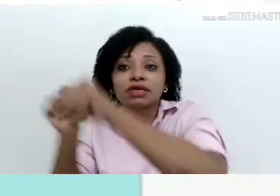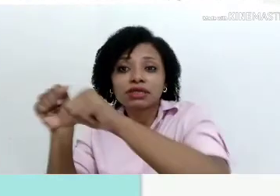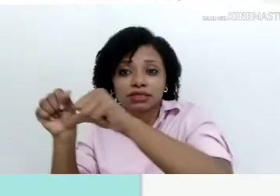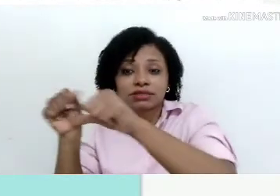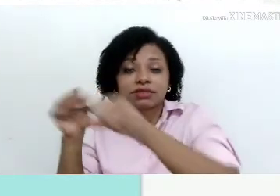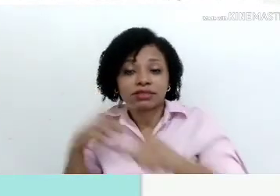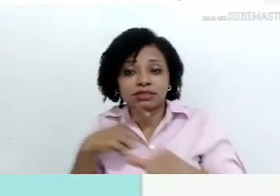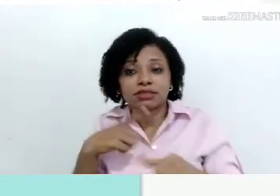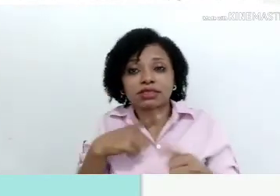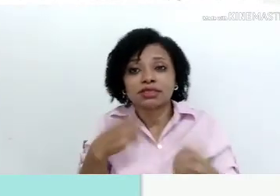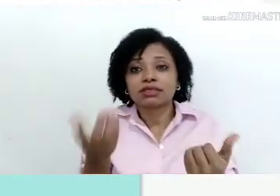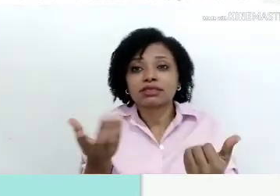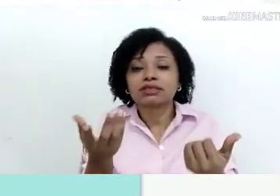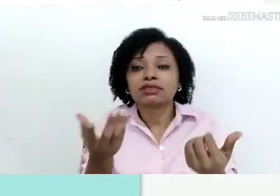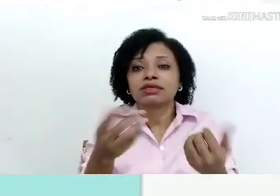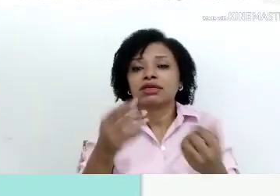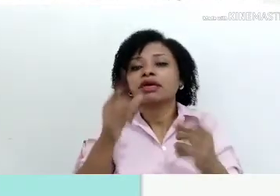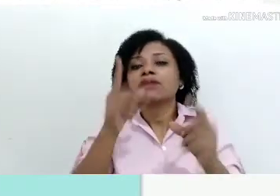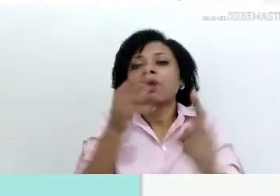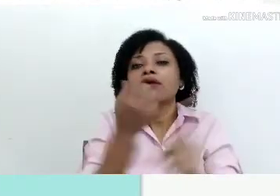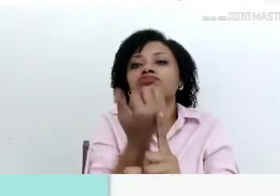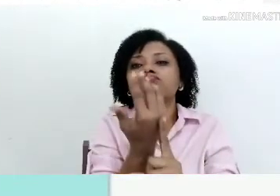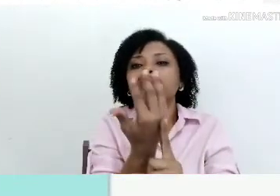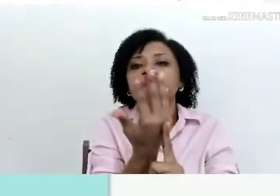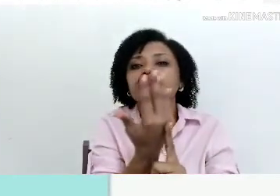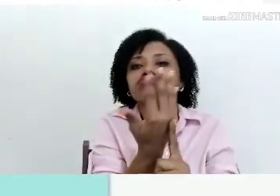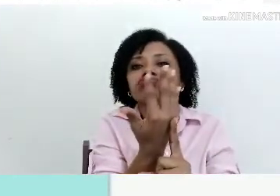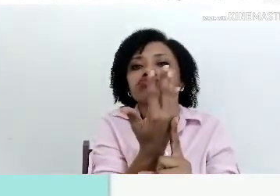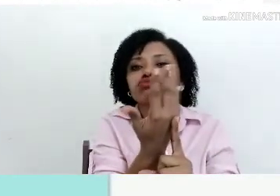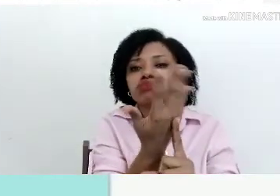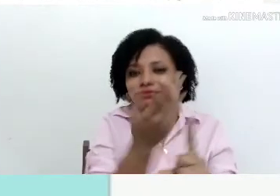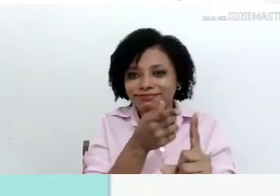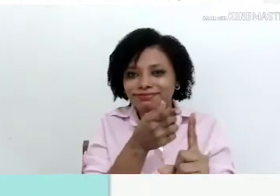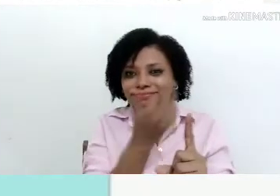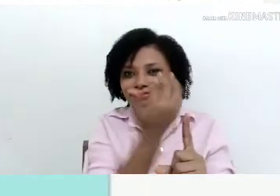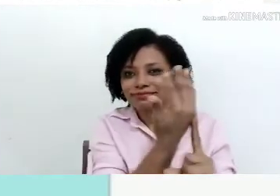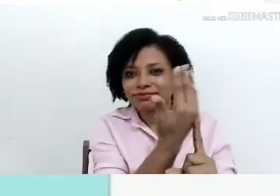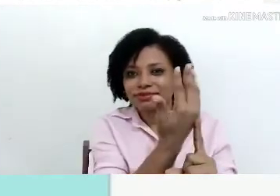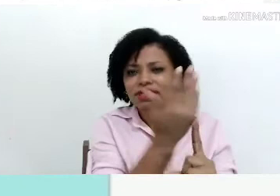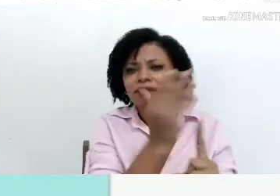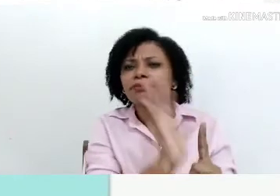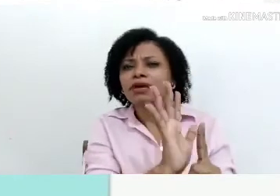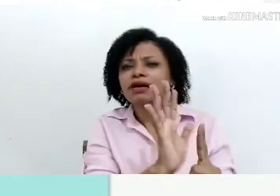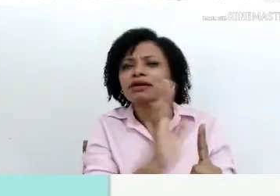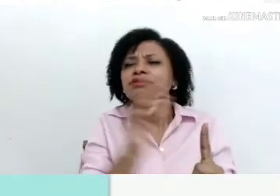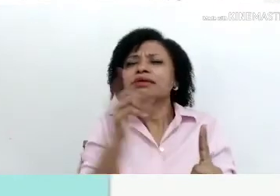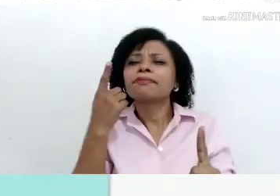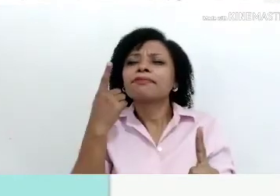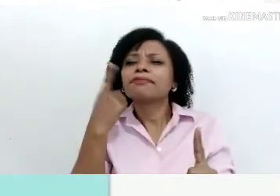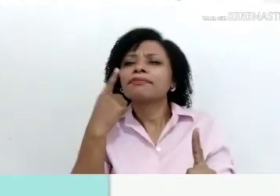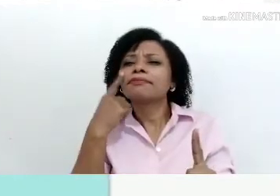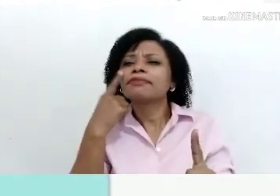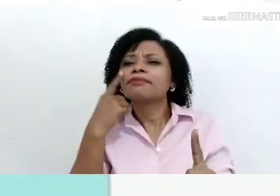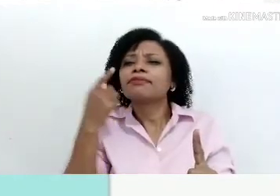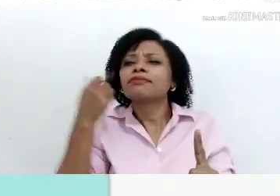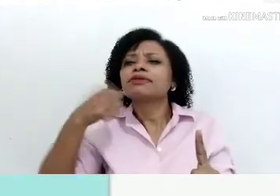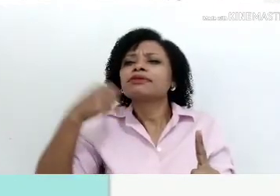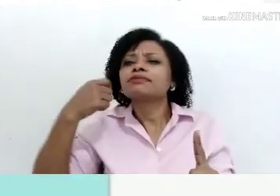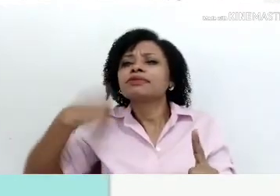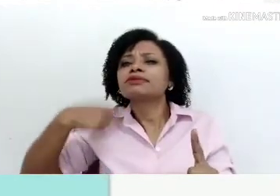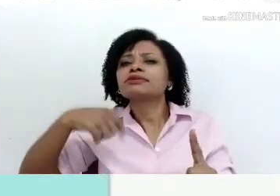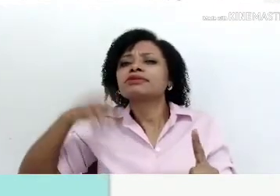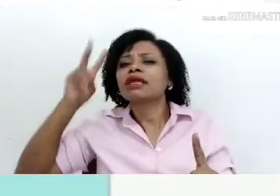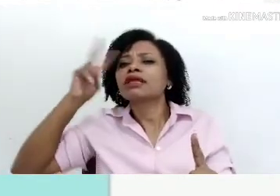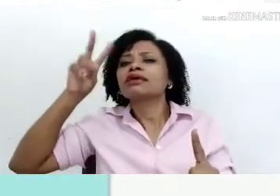que ocorrem em uma vela acesa. Primeiro, para a gente responder isso aqui, a gente tem que